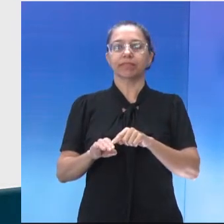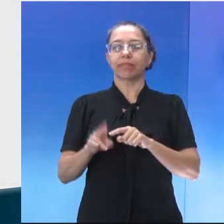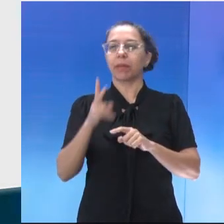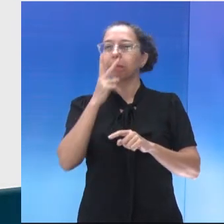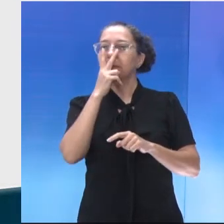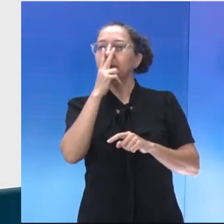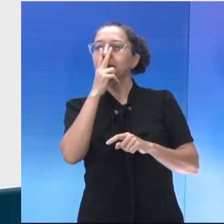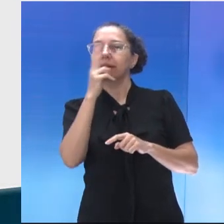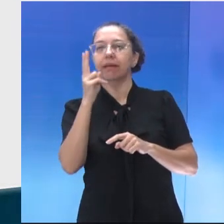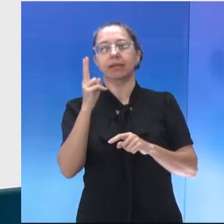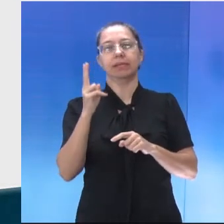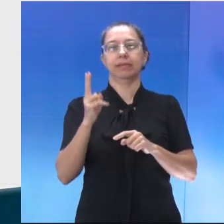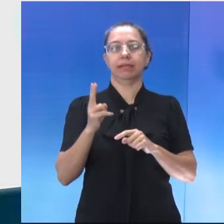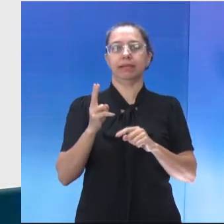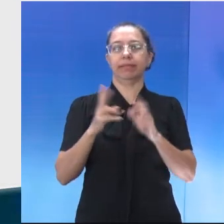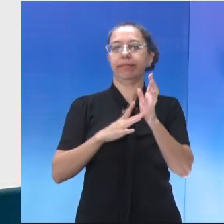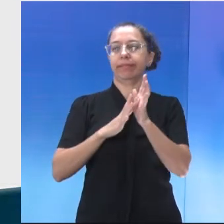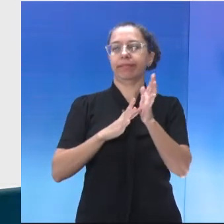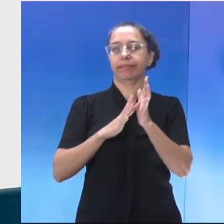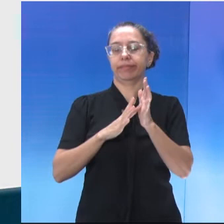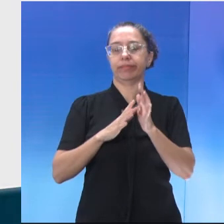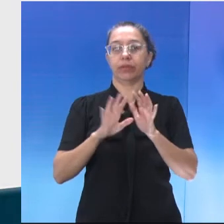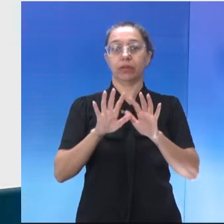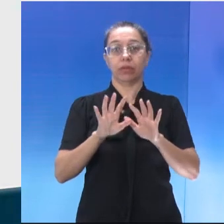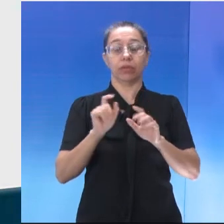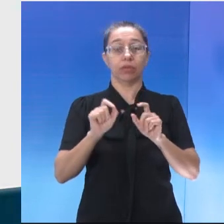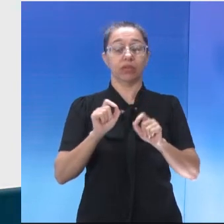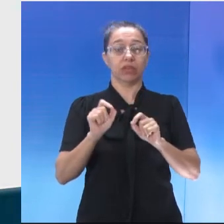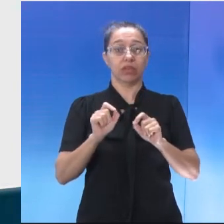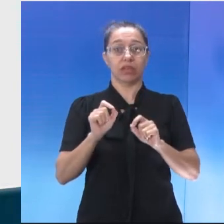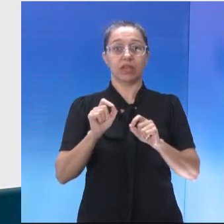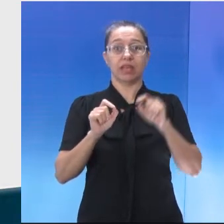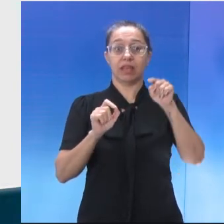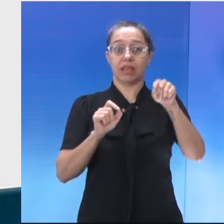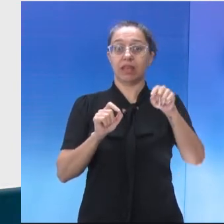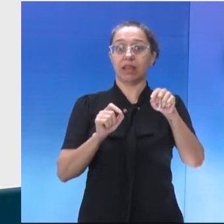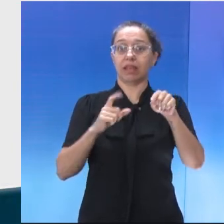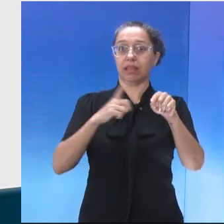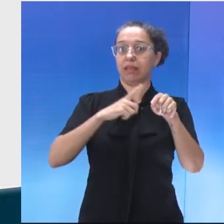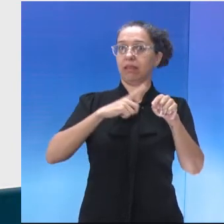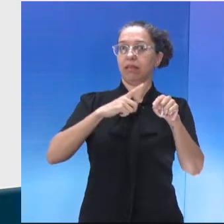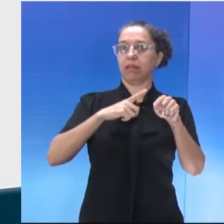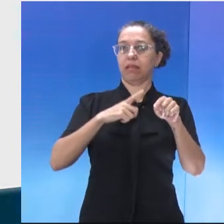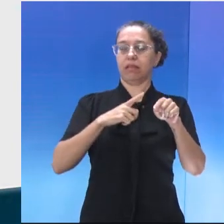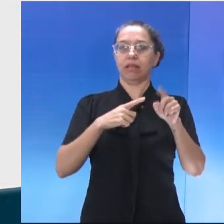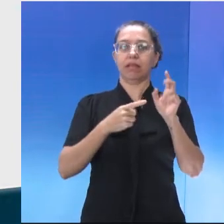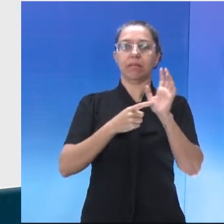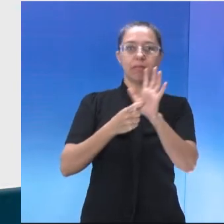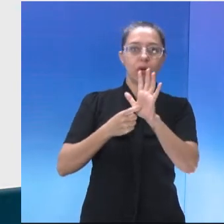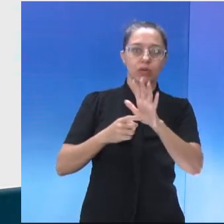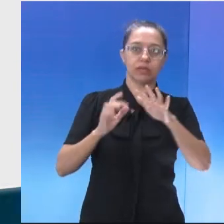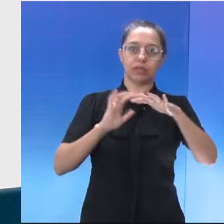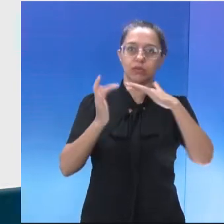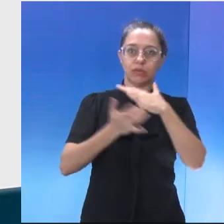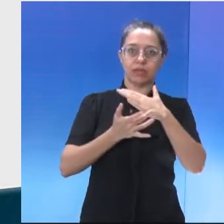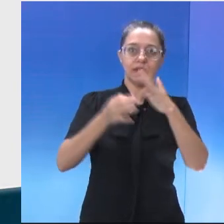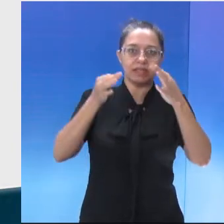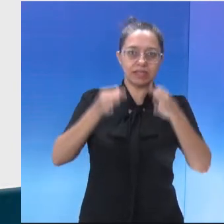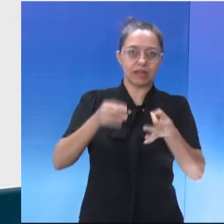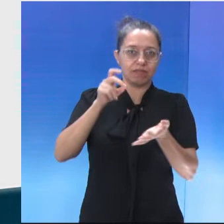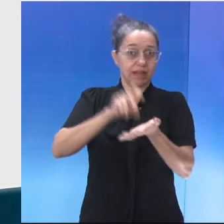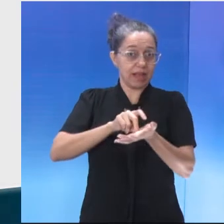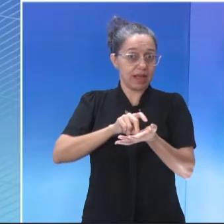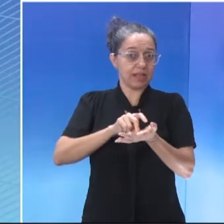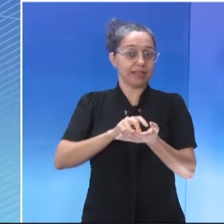parecer. Então, o que importa, meus queridos, hoje, nem sempre as redes sociais elas vão demonstrar a realidade, não é